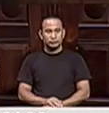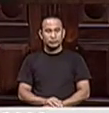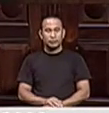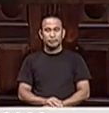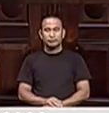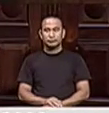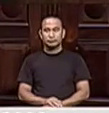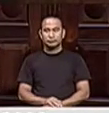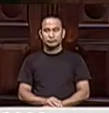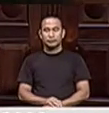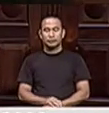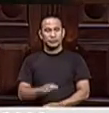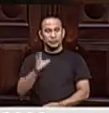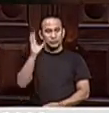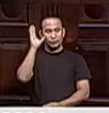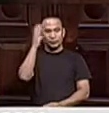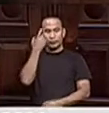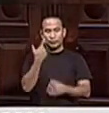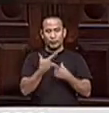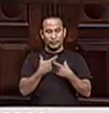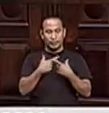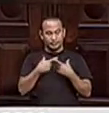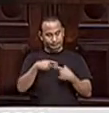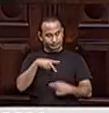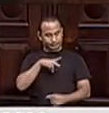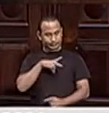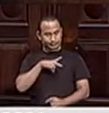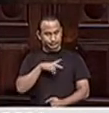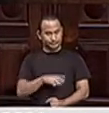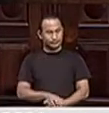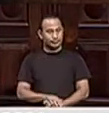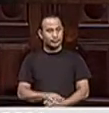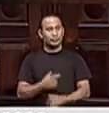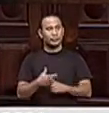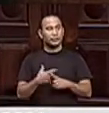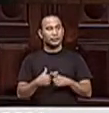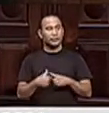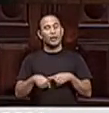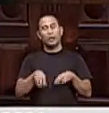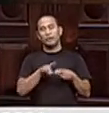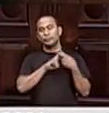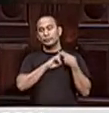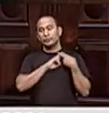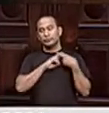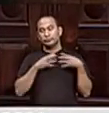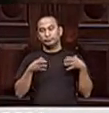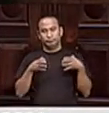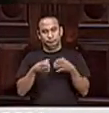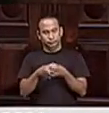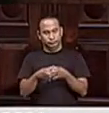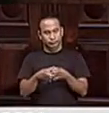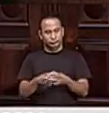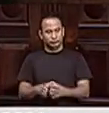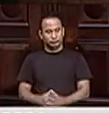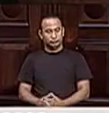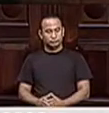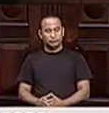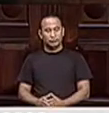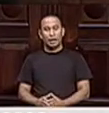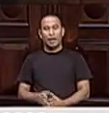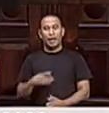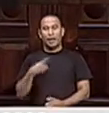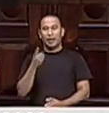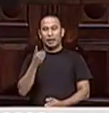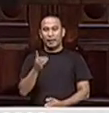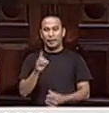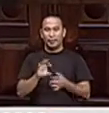Decidiu tendo a sua independência, que aliás foi respeitada por esta casa. A independência